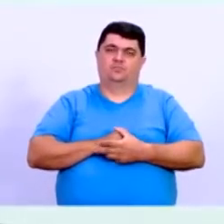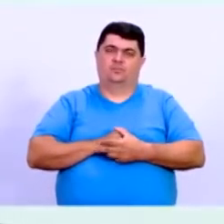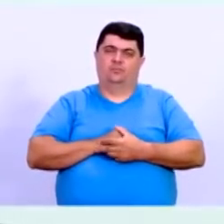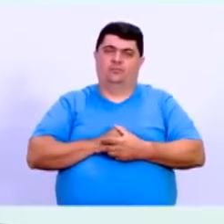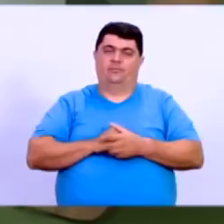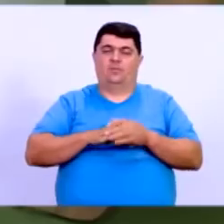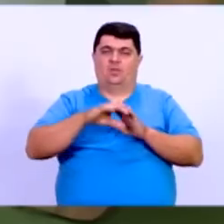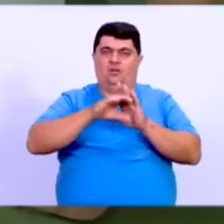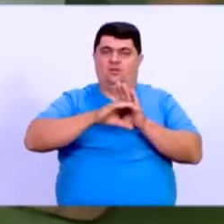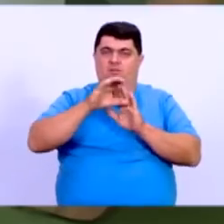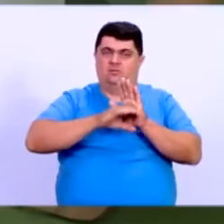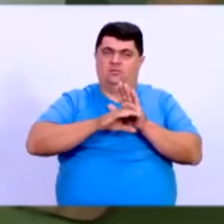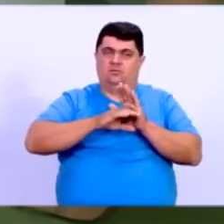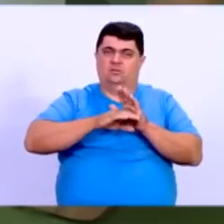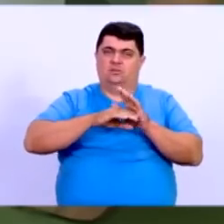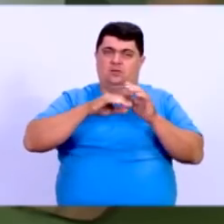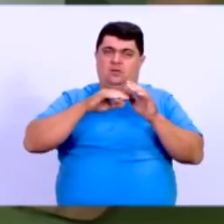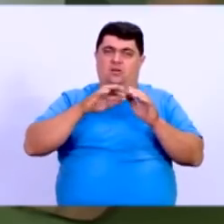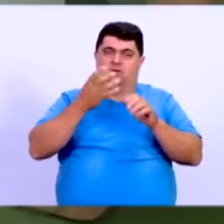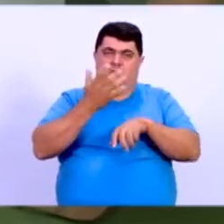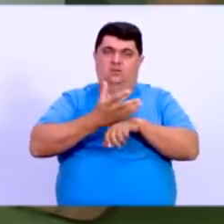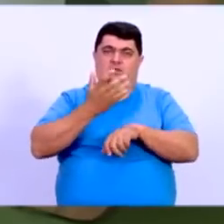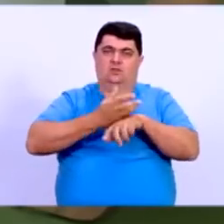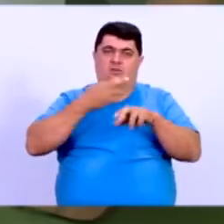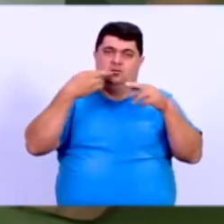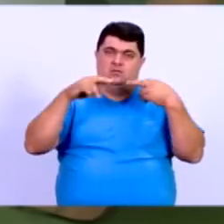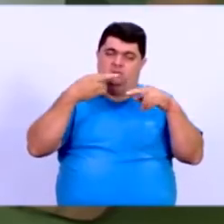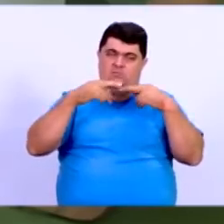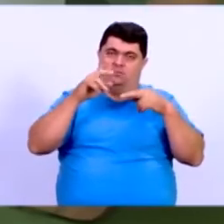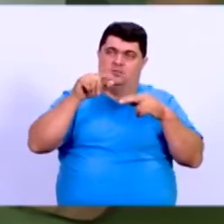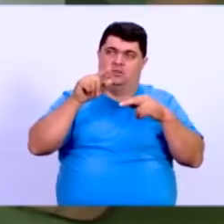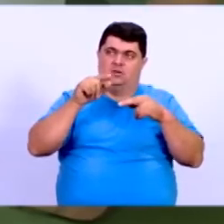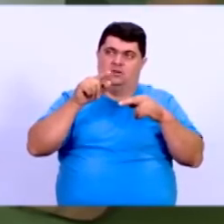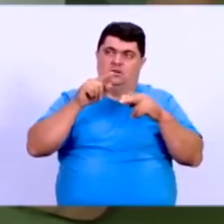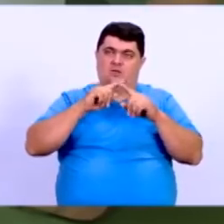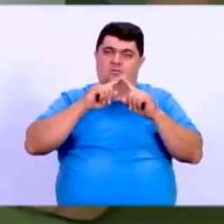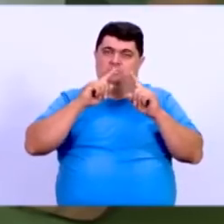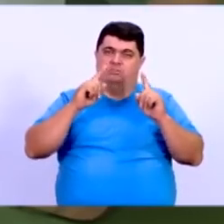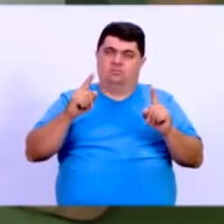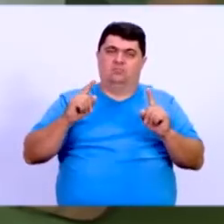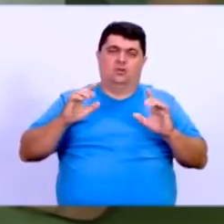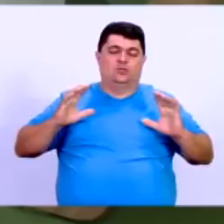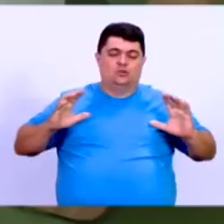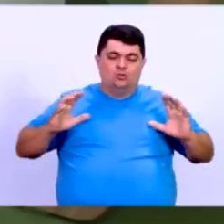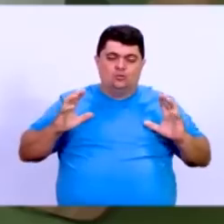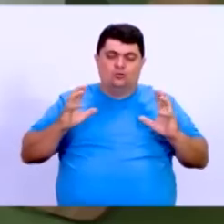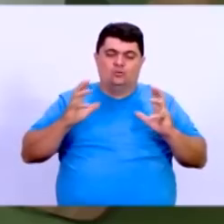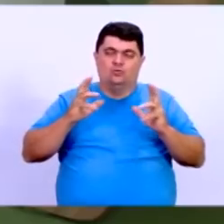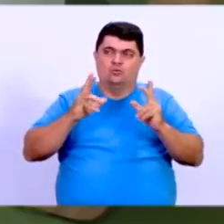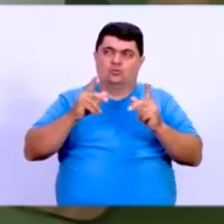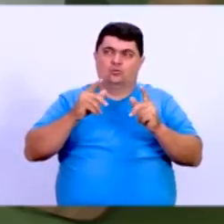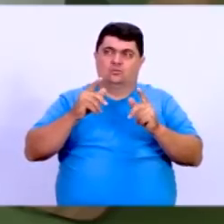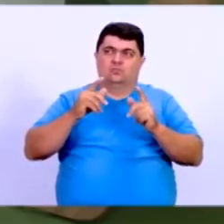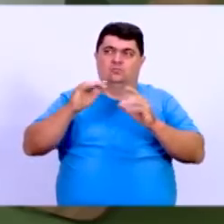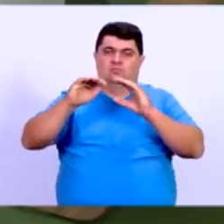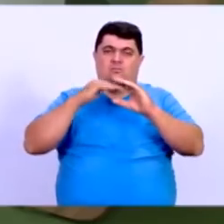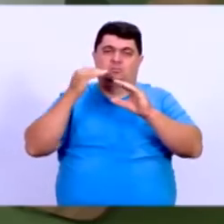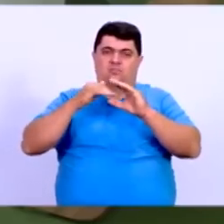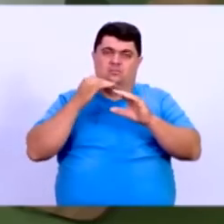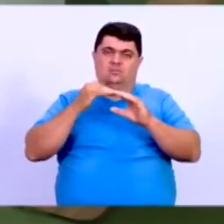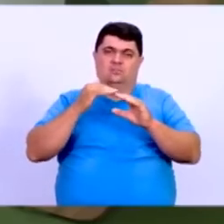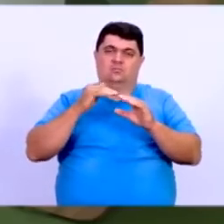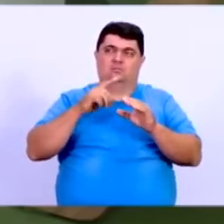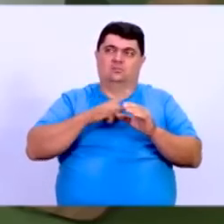que o professor Tiago está falando, a disciplina é rede de computadores, professor, mas todas as participações aqui, é